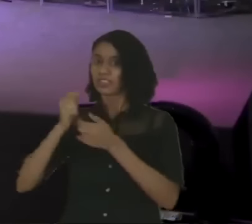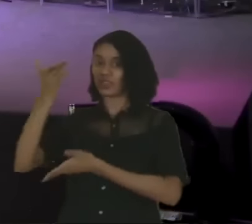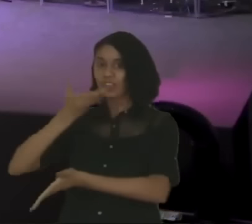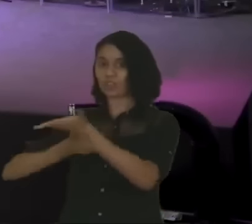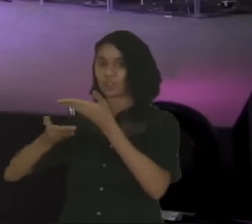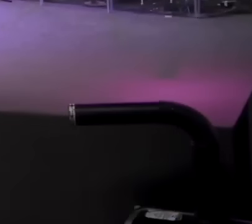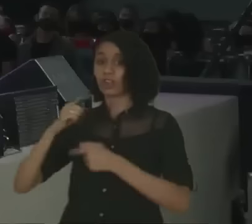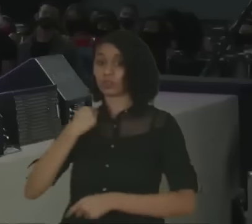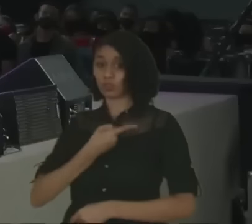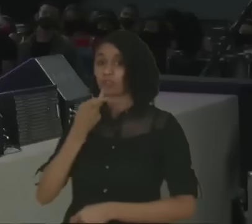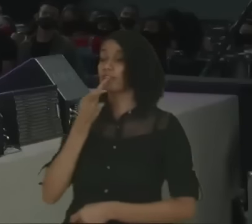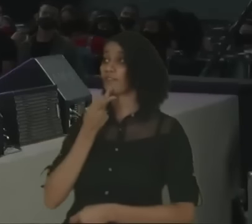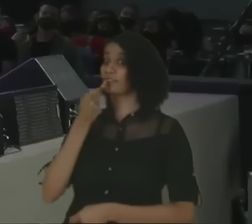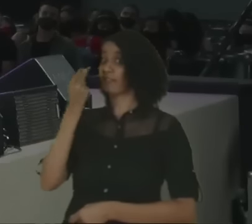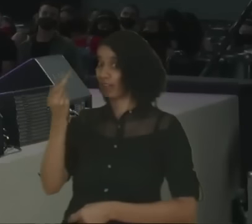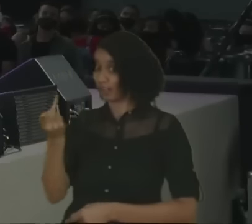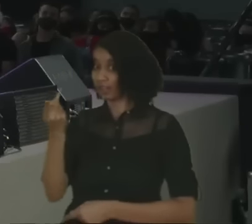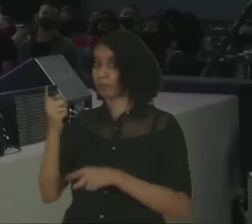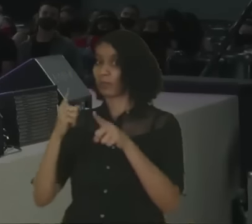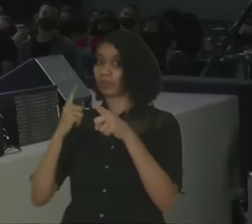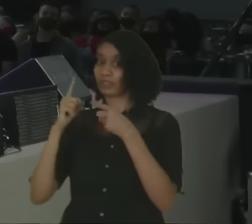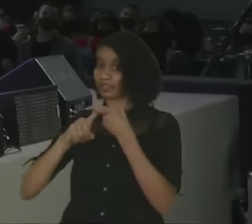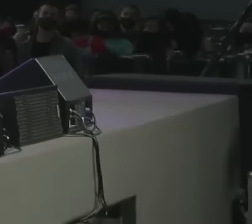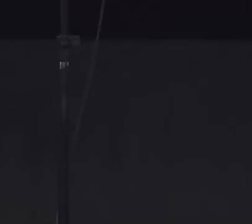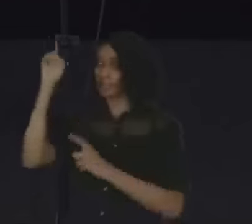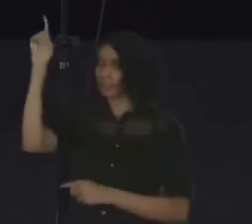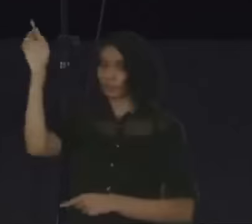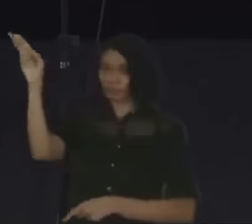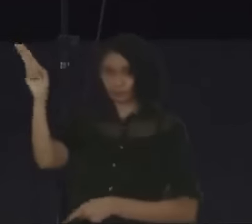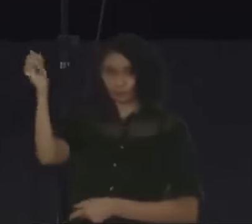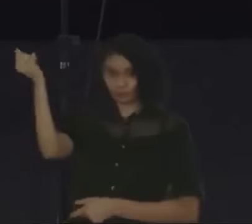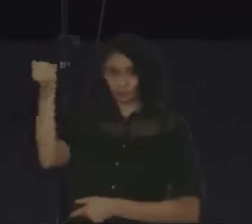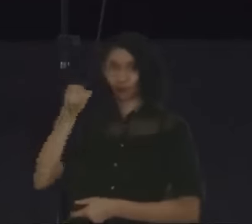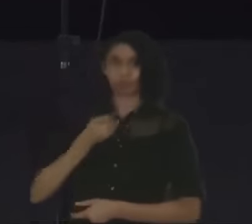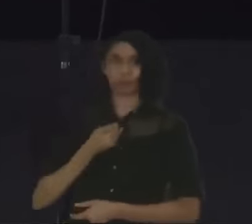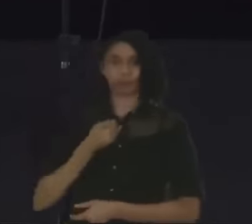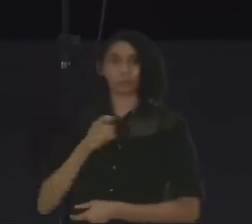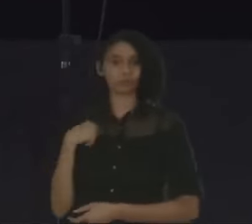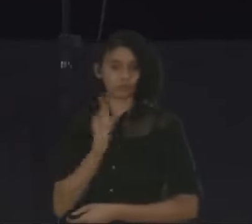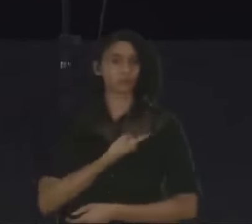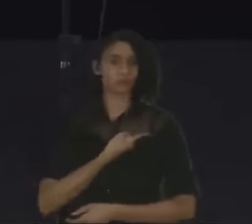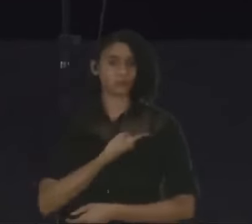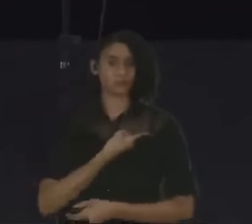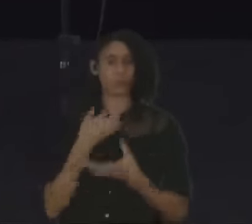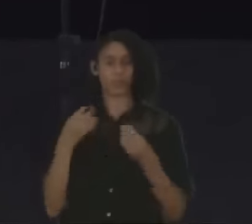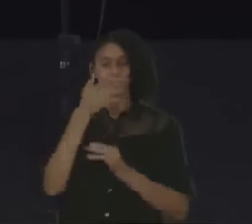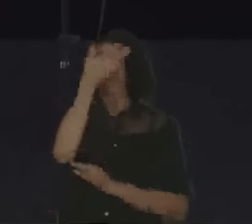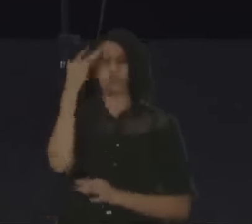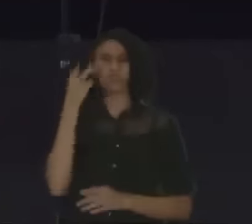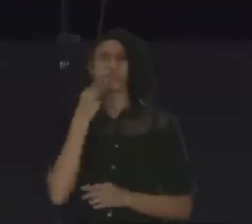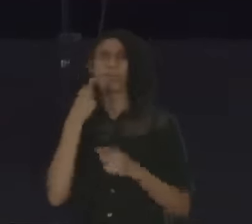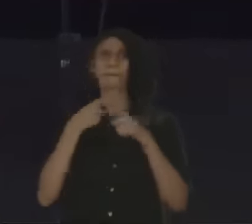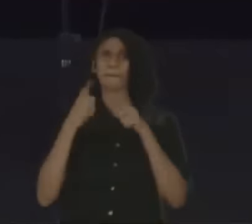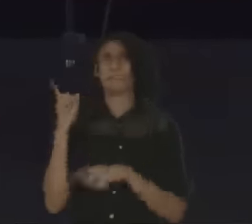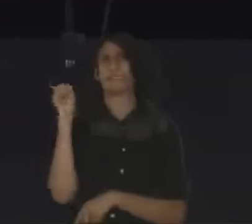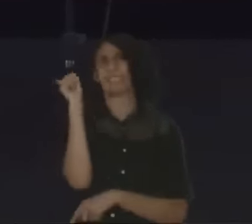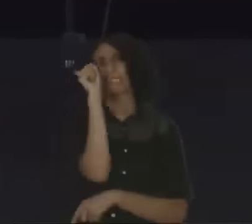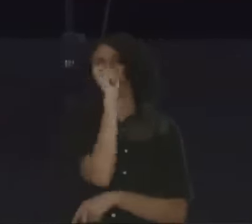um lugar de falarmos e deixarmos Deus falar com a gente e aí tem muita gente que vai dizer pastora mas é muito